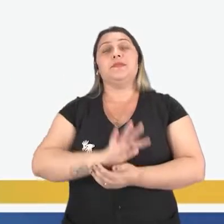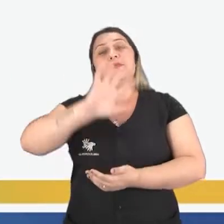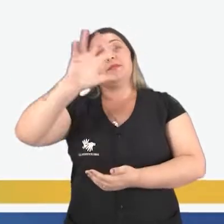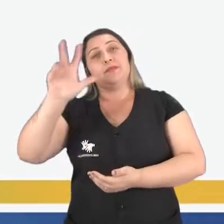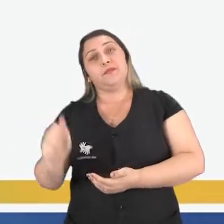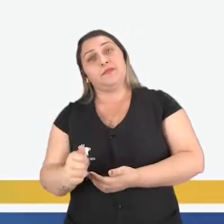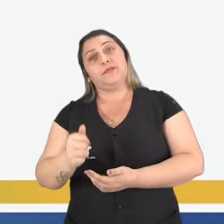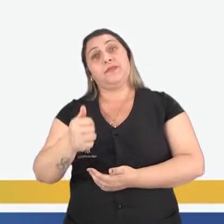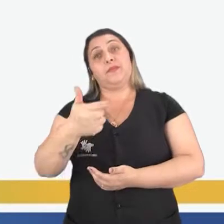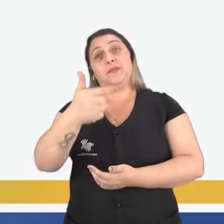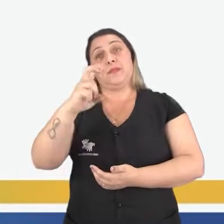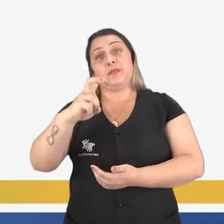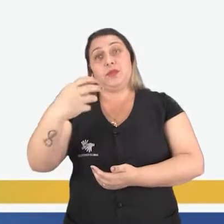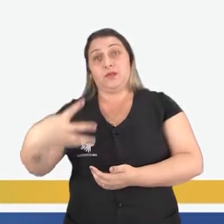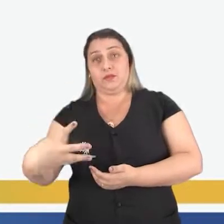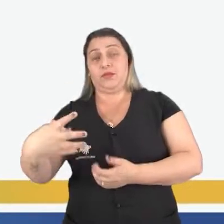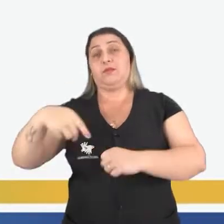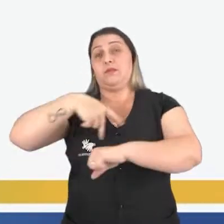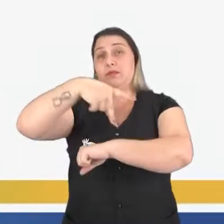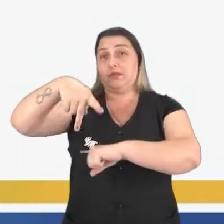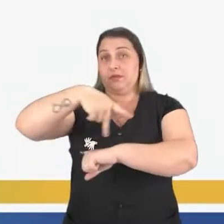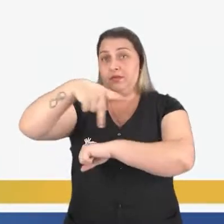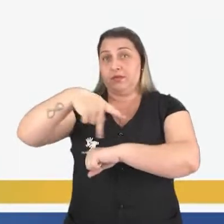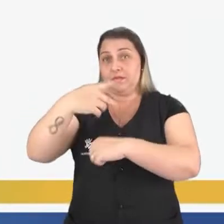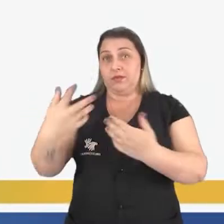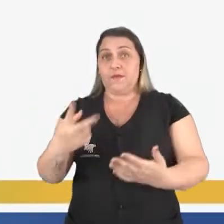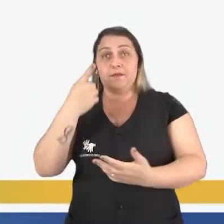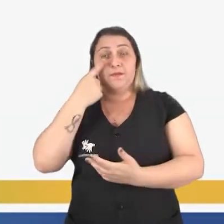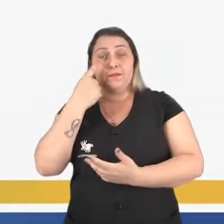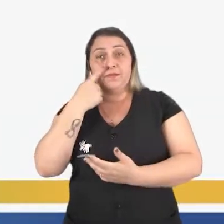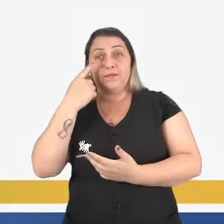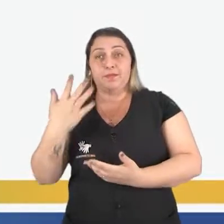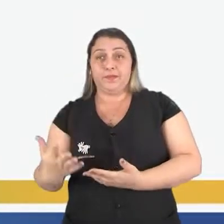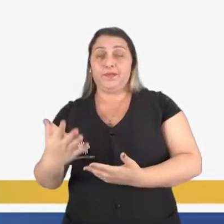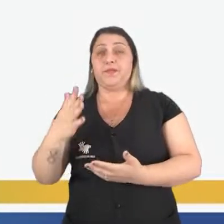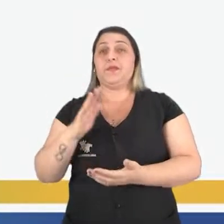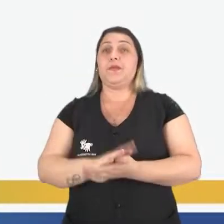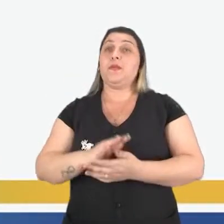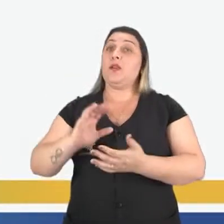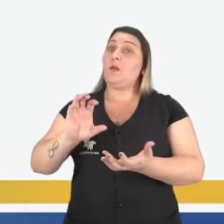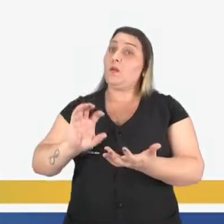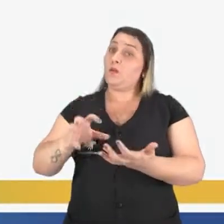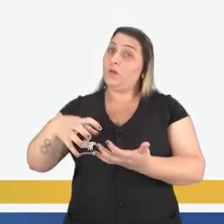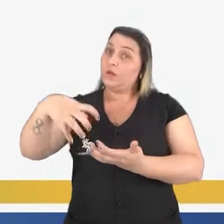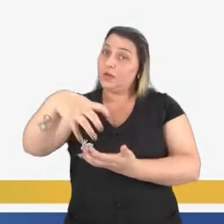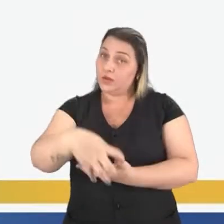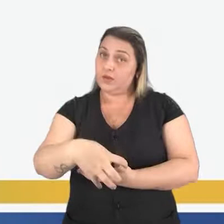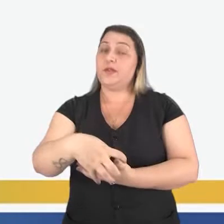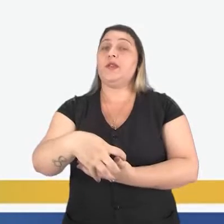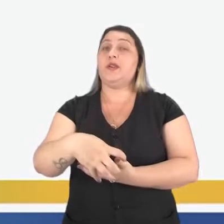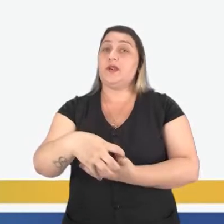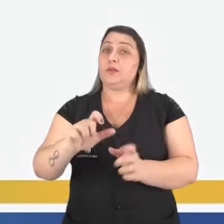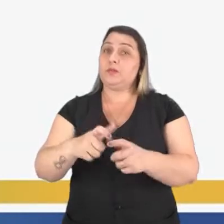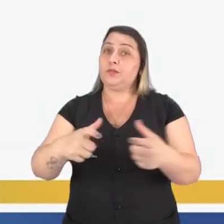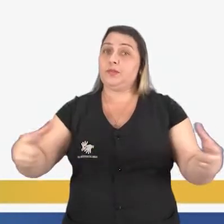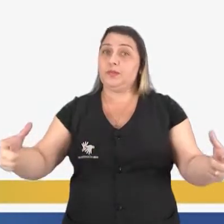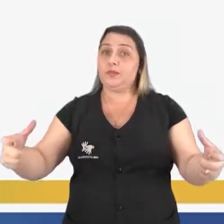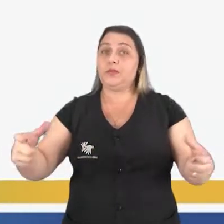África é composta por 54 países. Então, veja, né? Por ser um continente, esse continente é muito